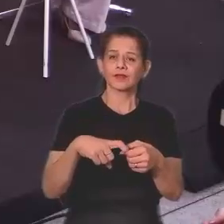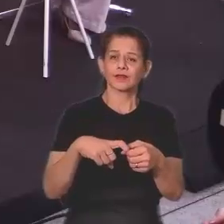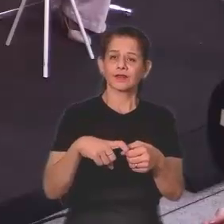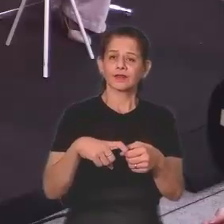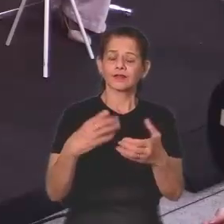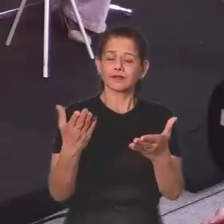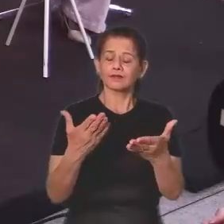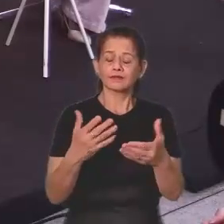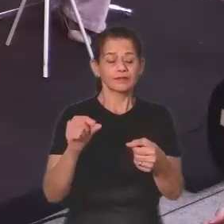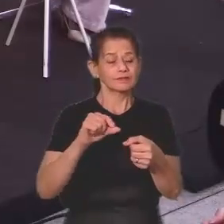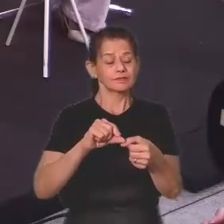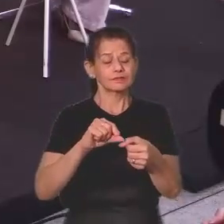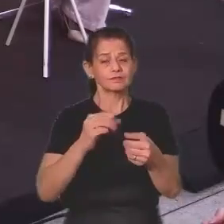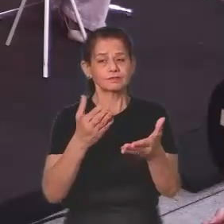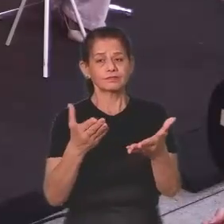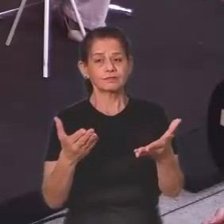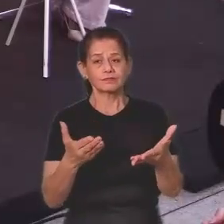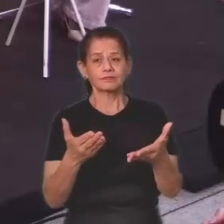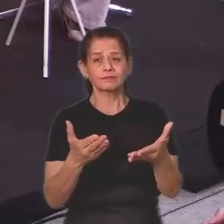ia trazer,